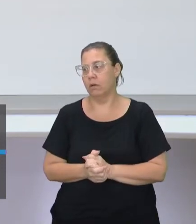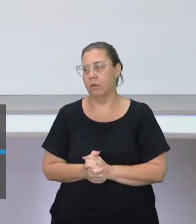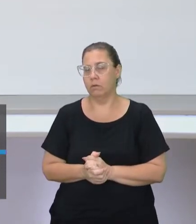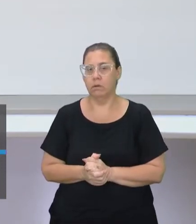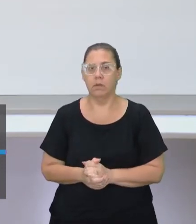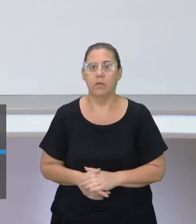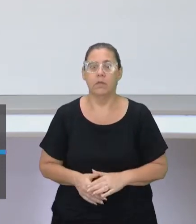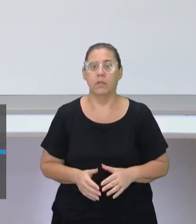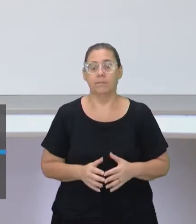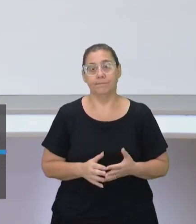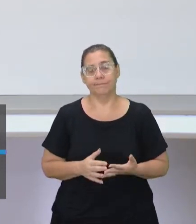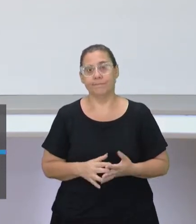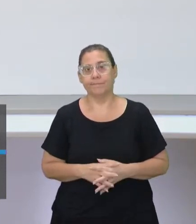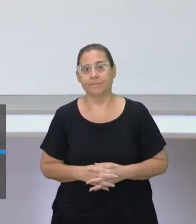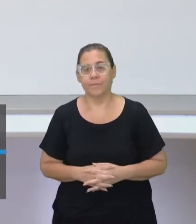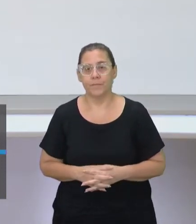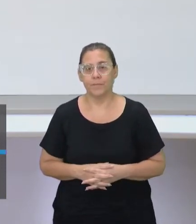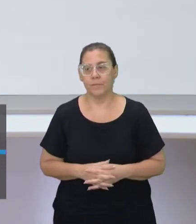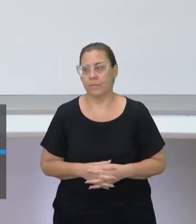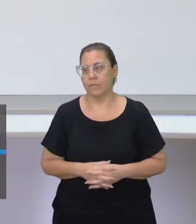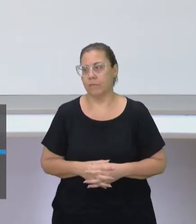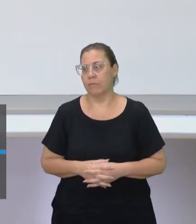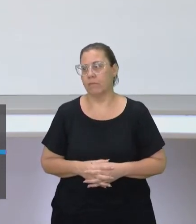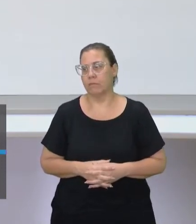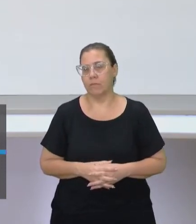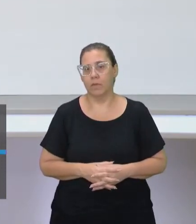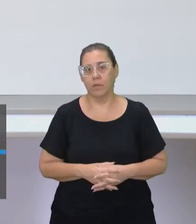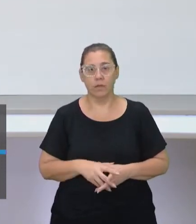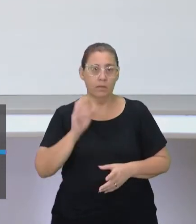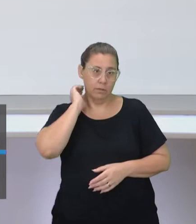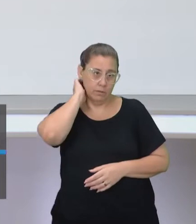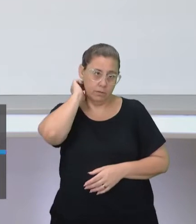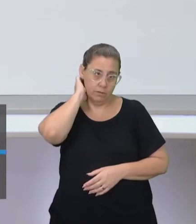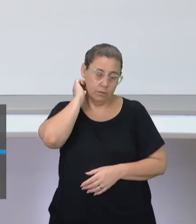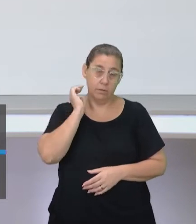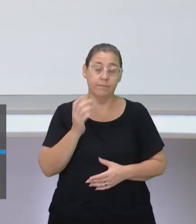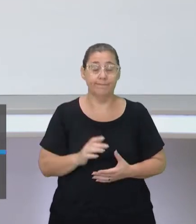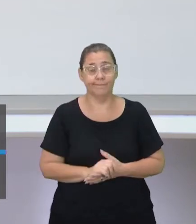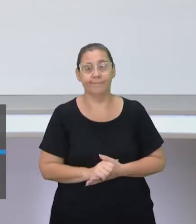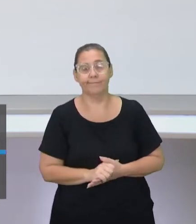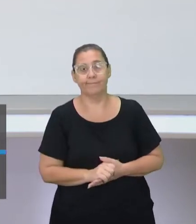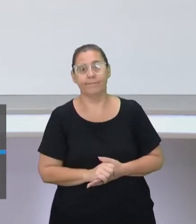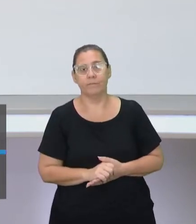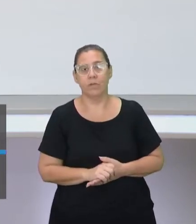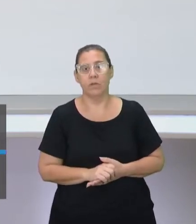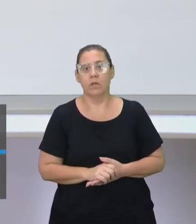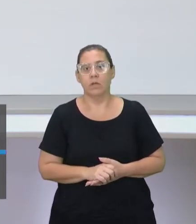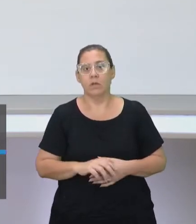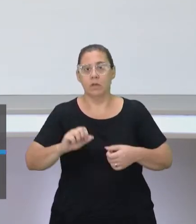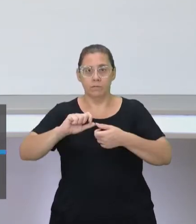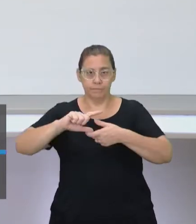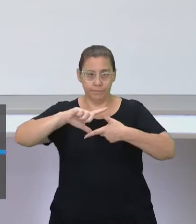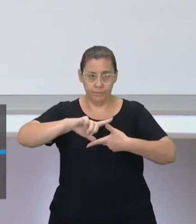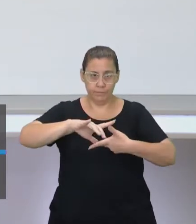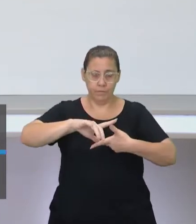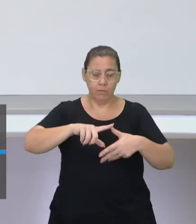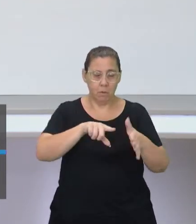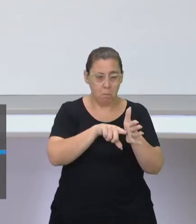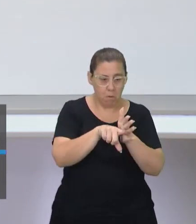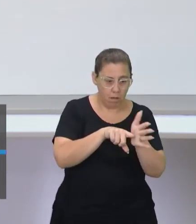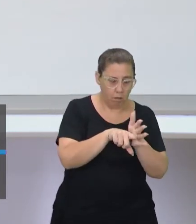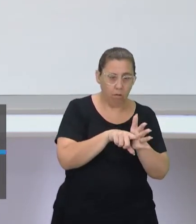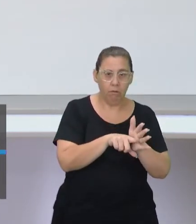só, o tema etnocentrismo você vai estudar em casa. Então, você vai fazer uma pesquisa na